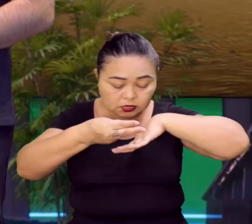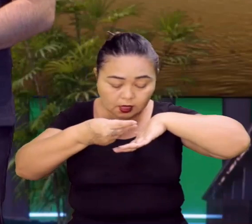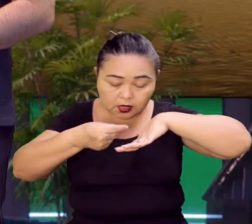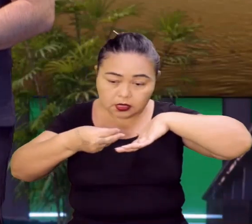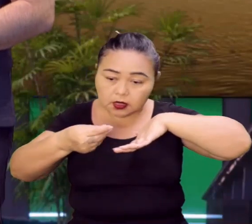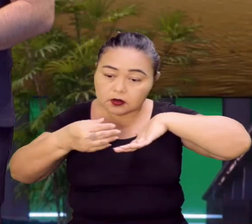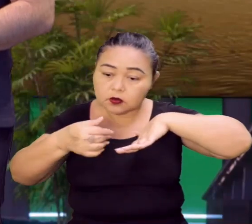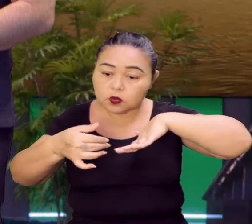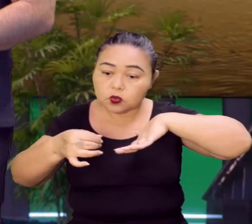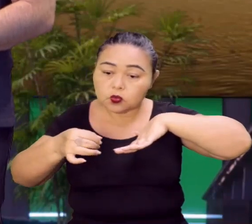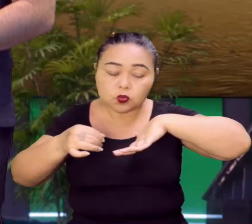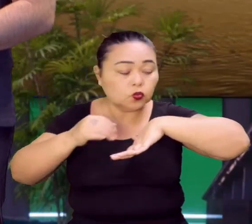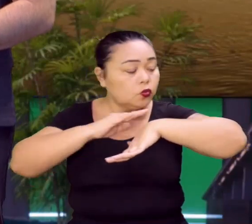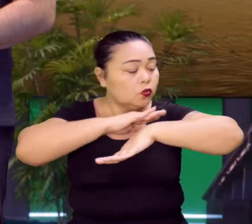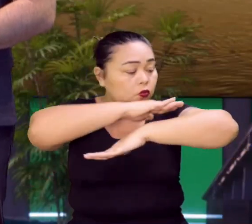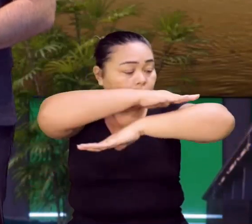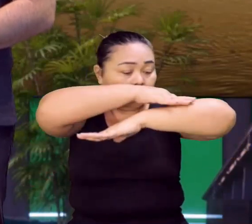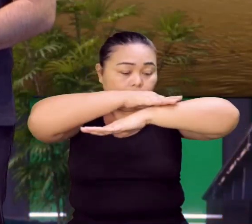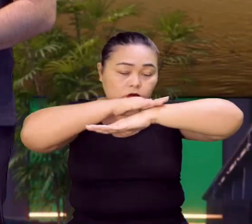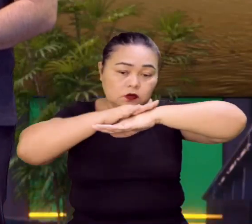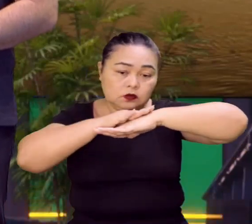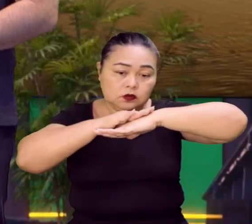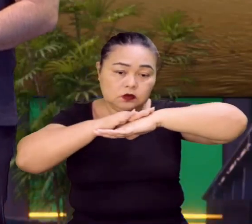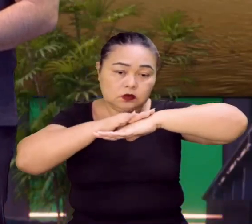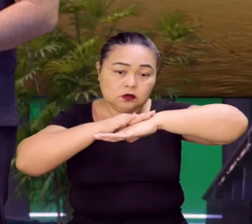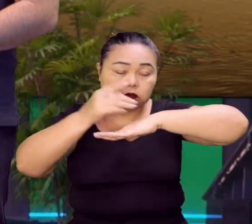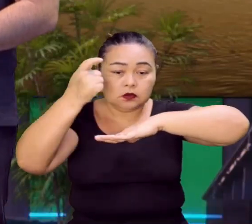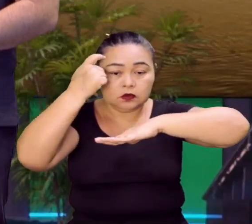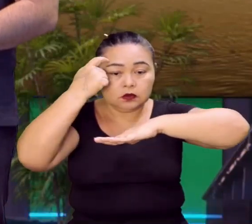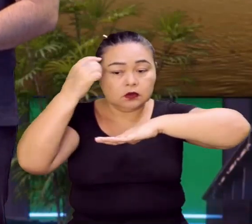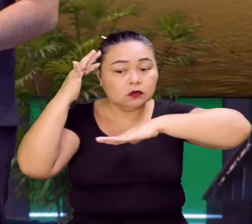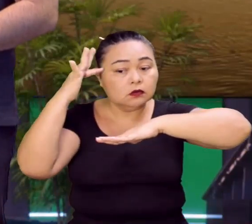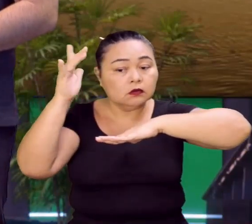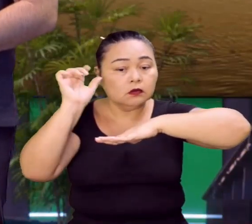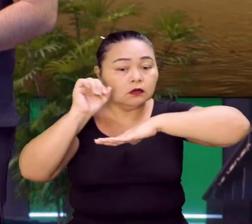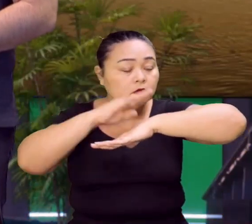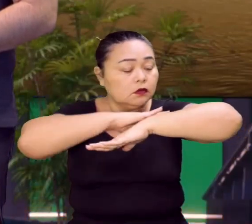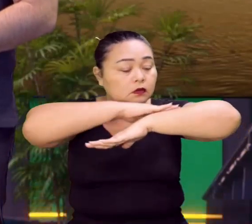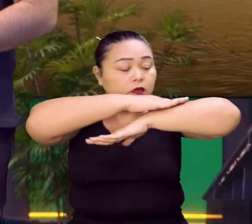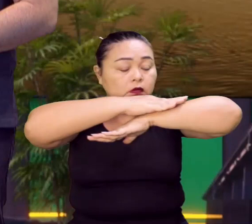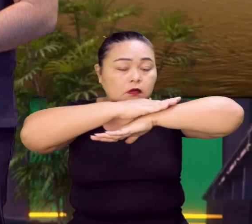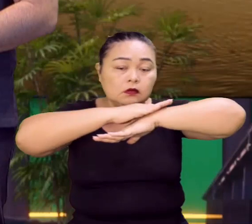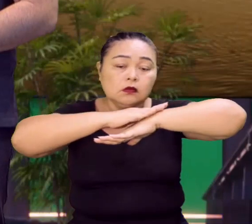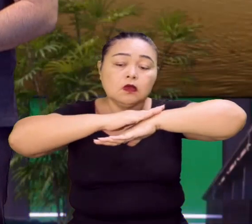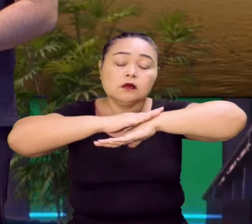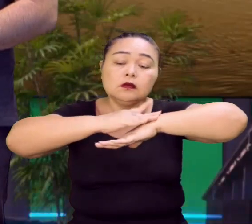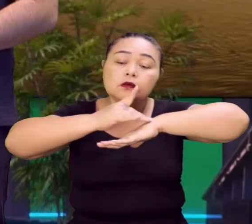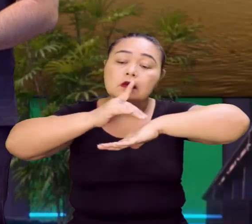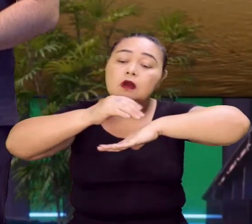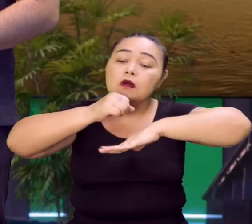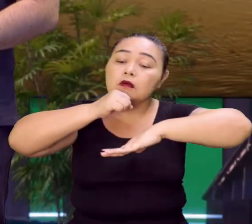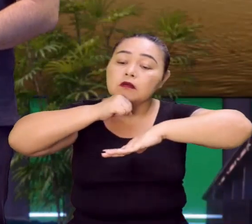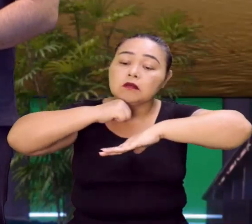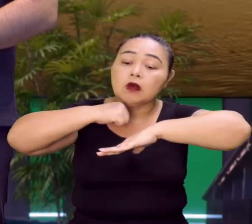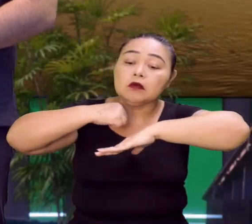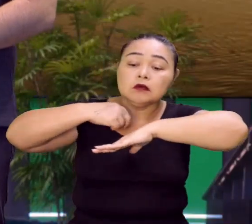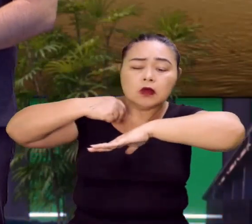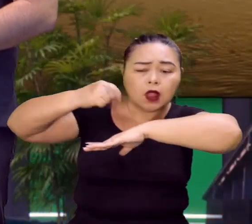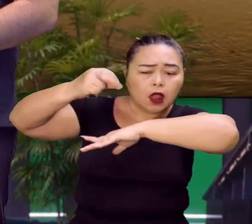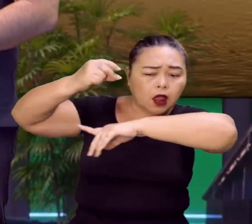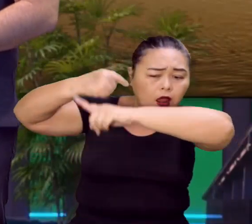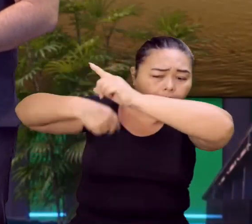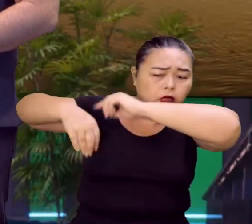esse que vem dos planaltos. Imagine, Rogério, esse planalto, milhões e milhões de anos